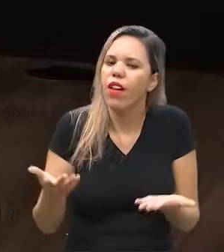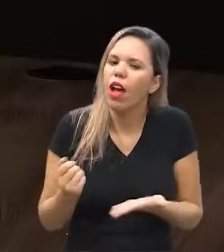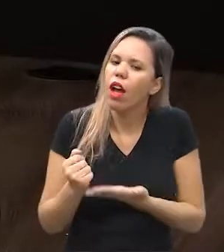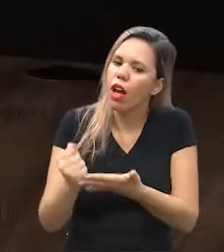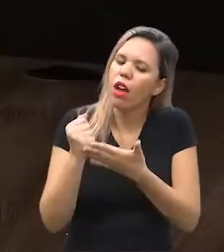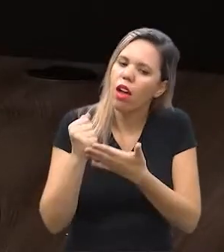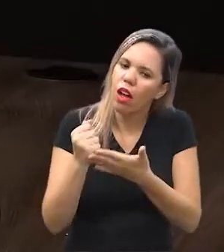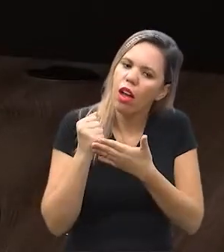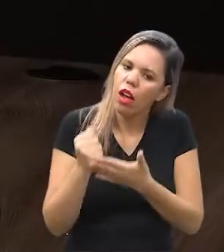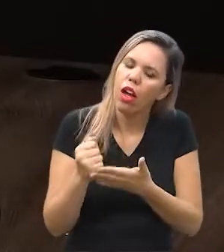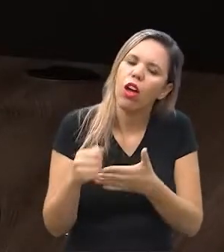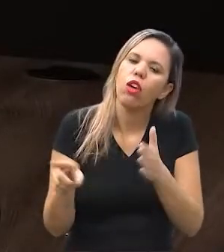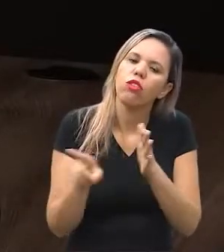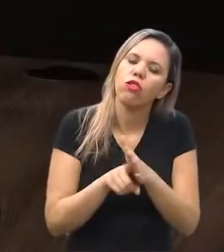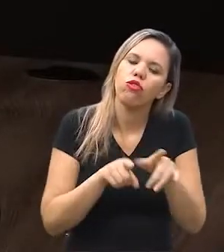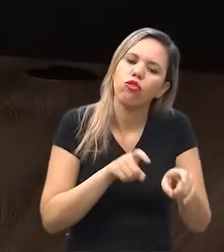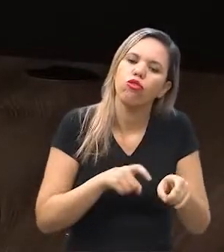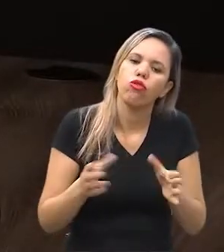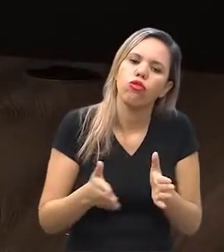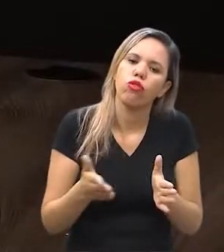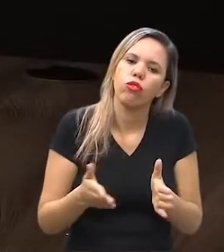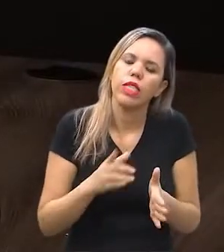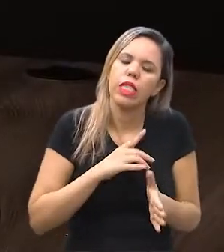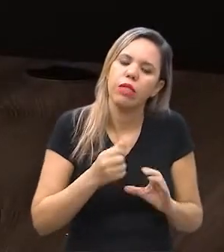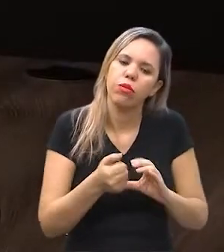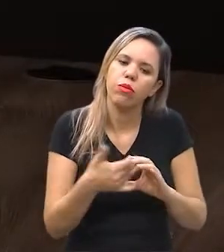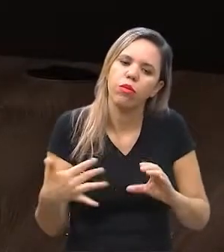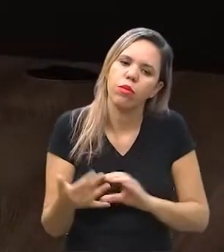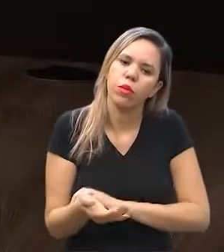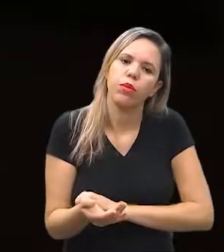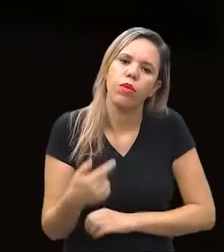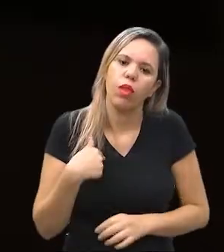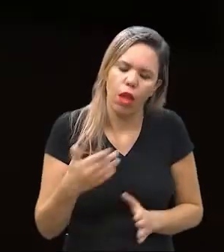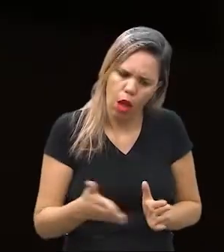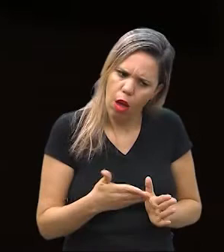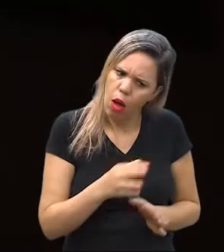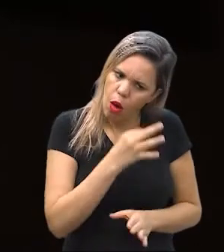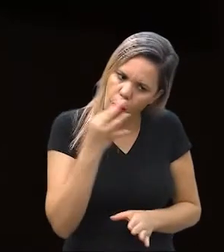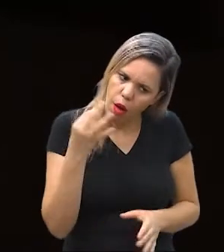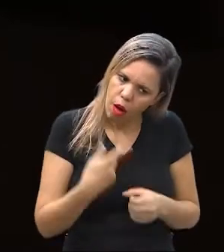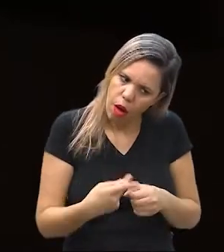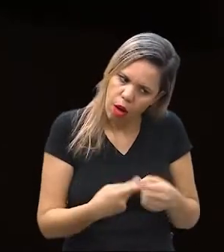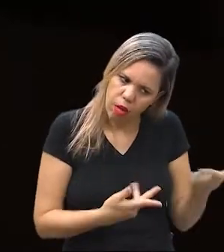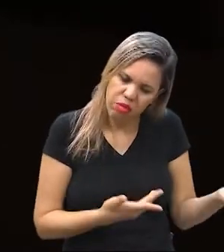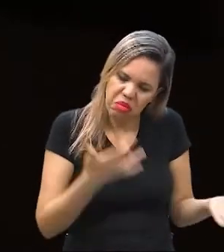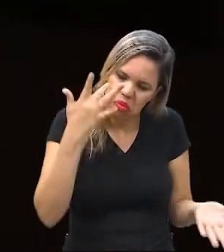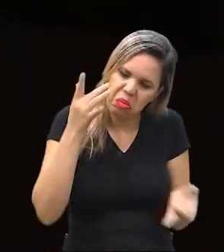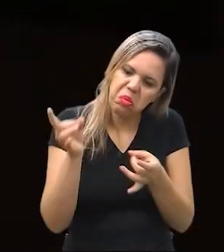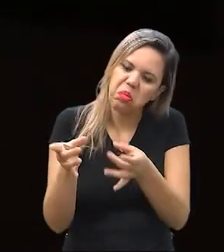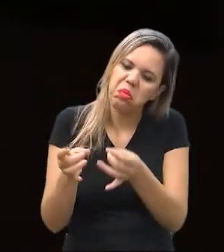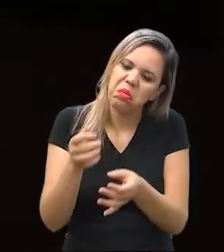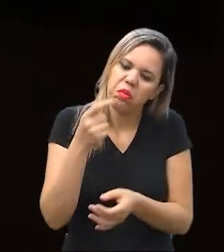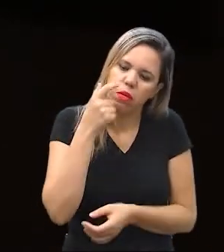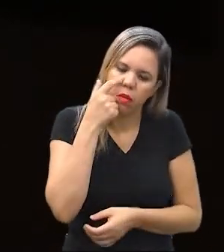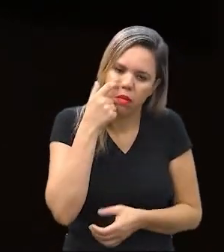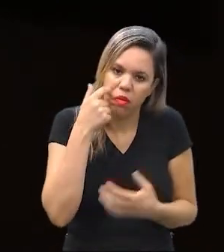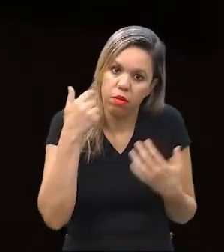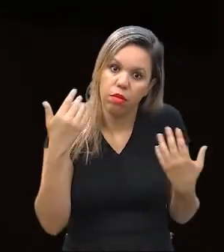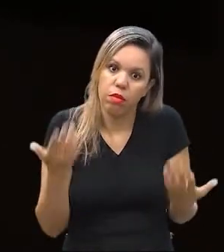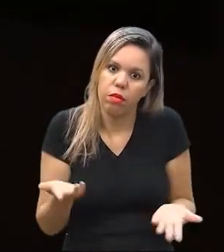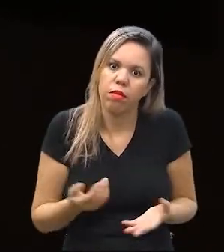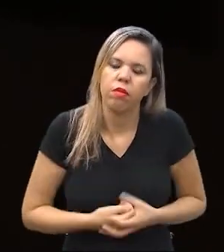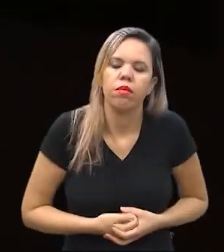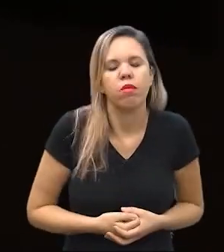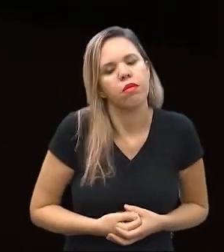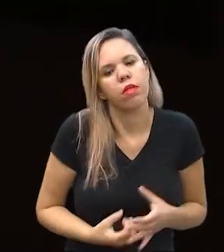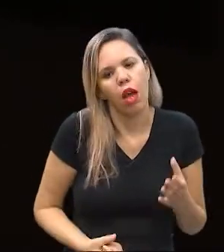pode auxiliar, por exemplo, quem tem essa característica? Olha, eu produzo muito bem o meu produto, mas eu não sei vender ele.